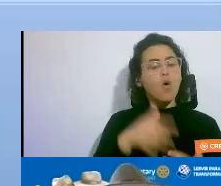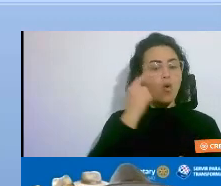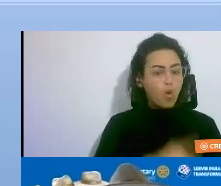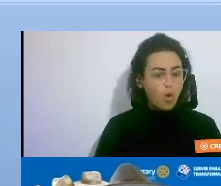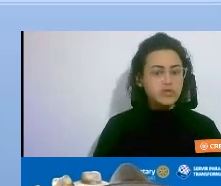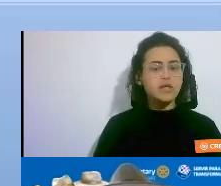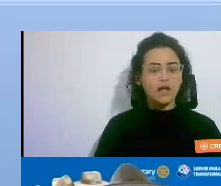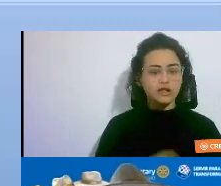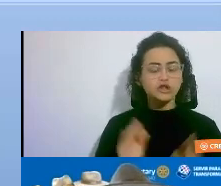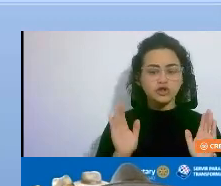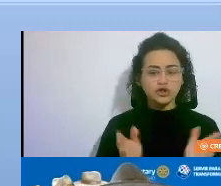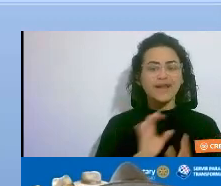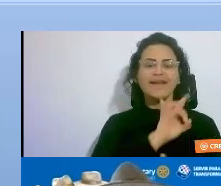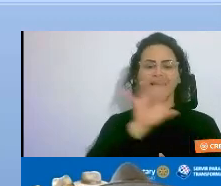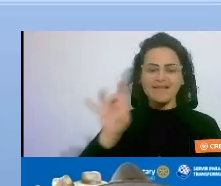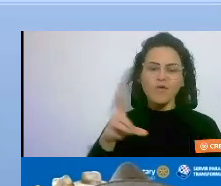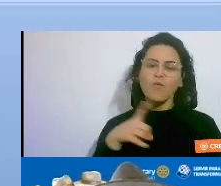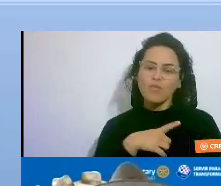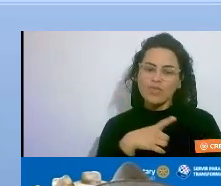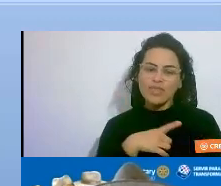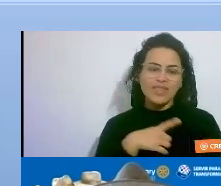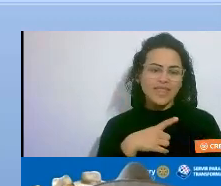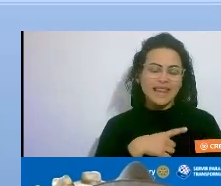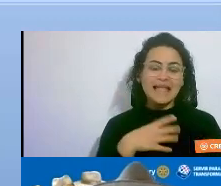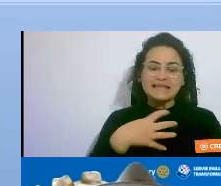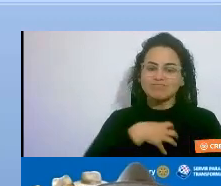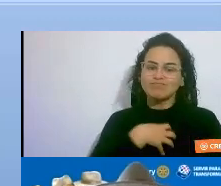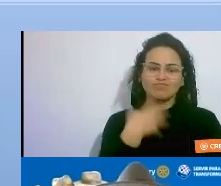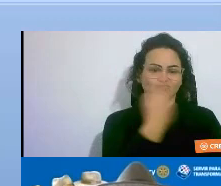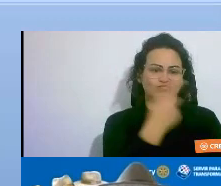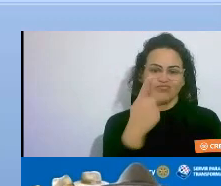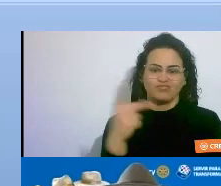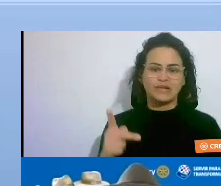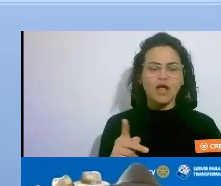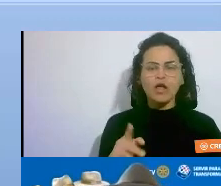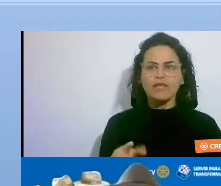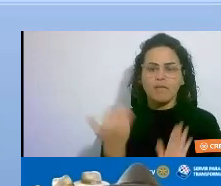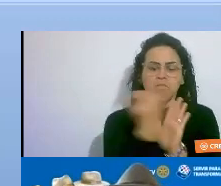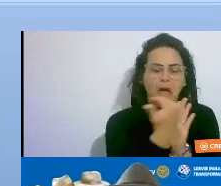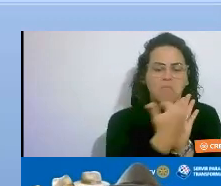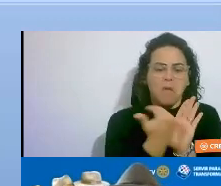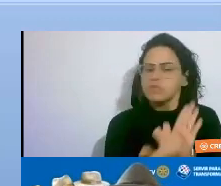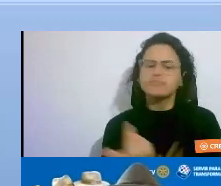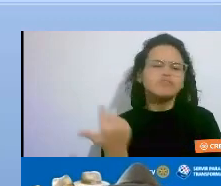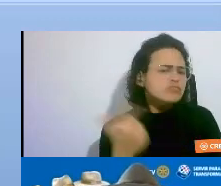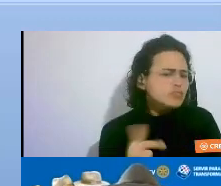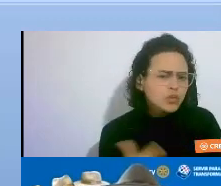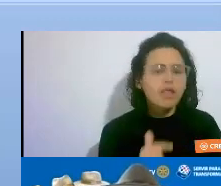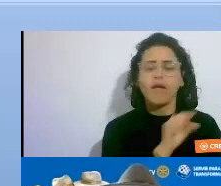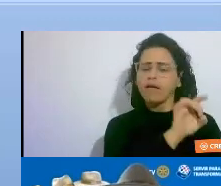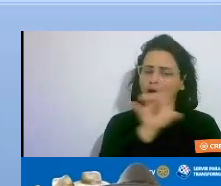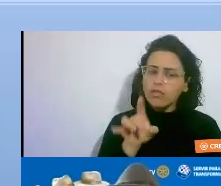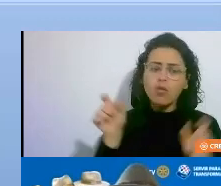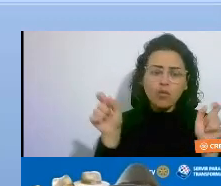um tem um jeito, não existe uma fórmula certa para que se faça, para que você faça